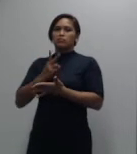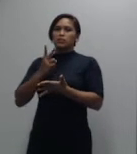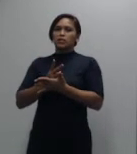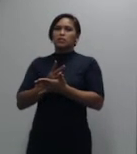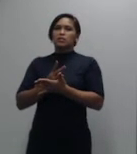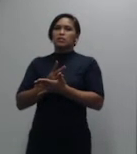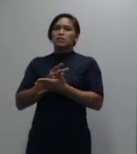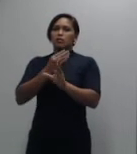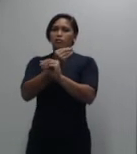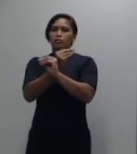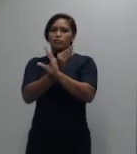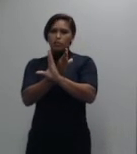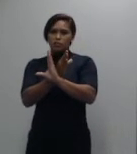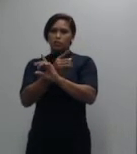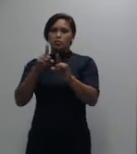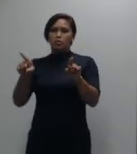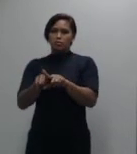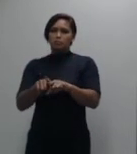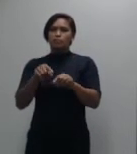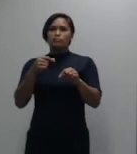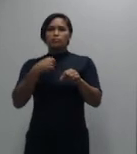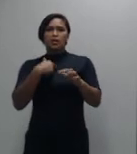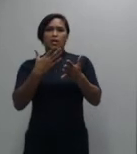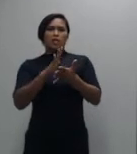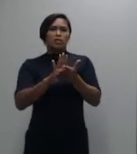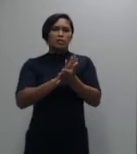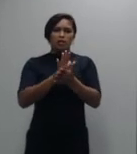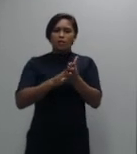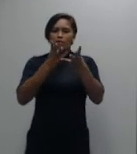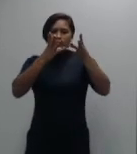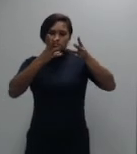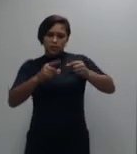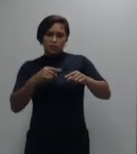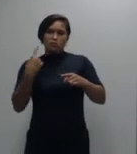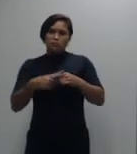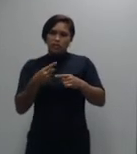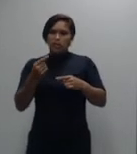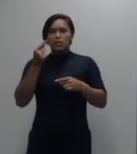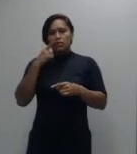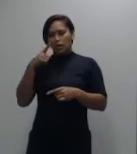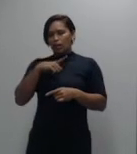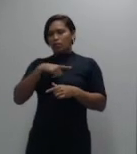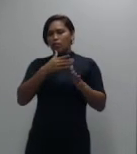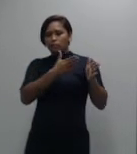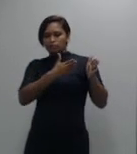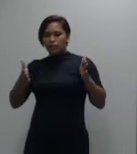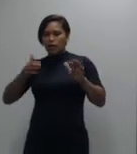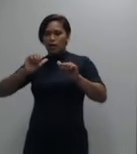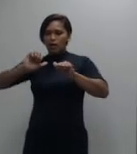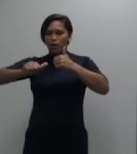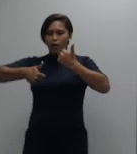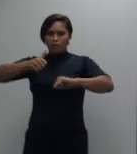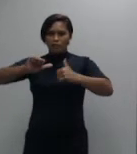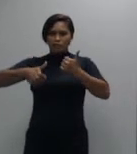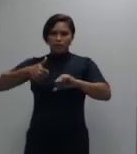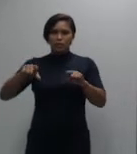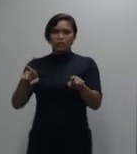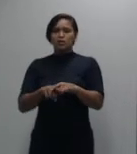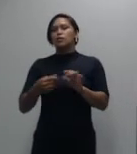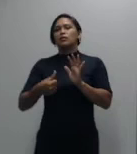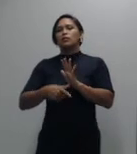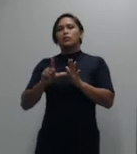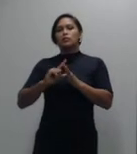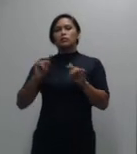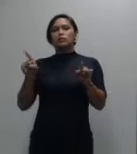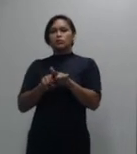virtual sob alegação não vai haver prejuízo nenhum que tem tempo suficiente de trabalhar o prejuízo que servia